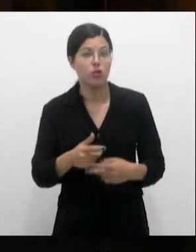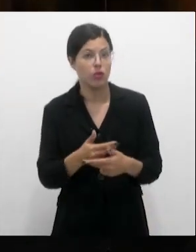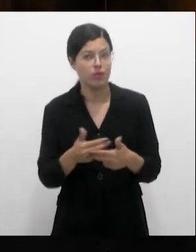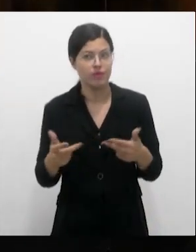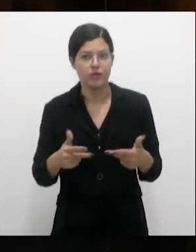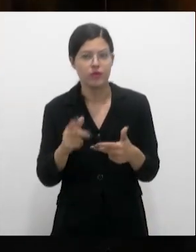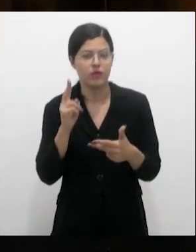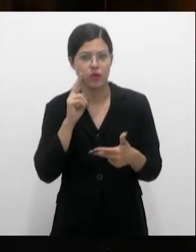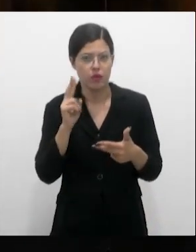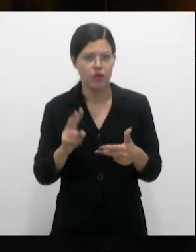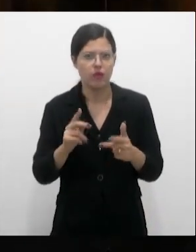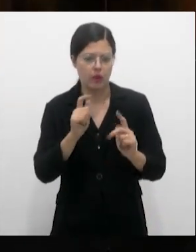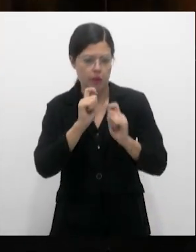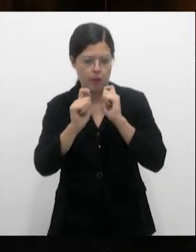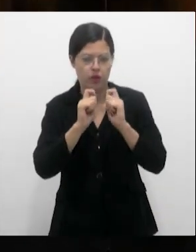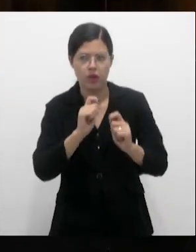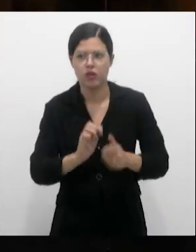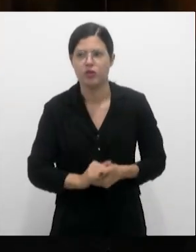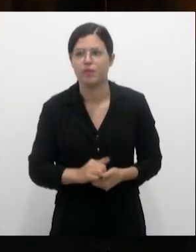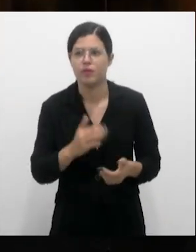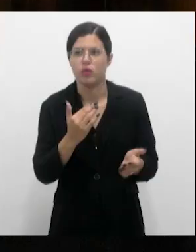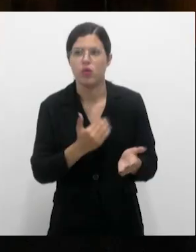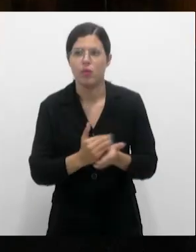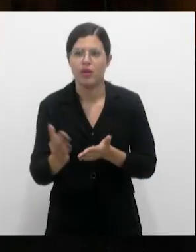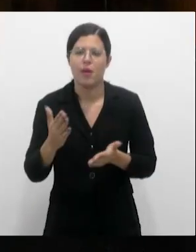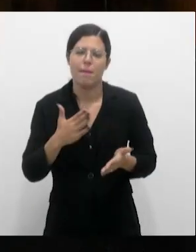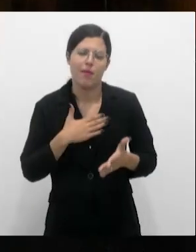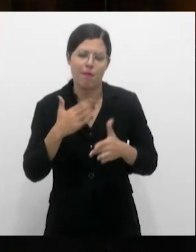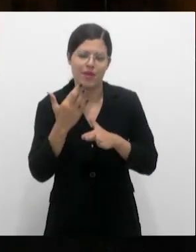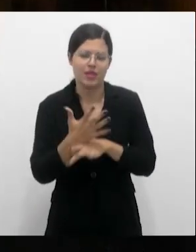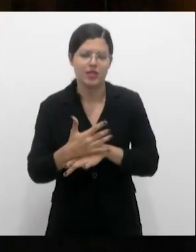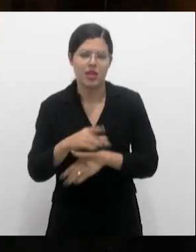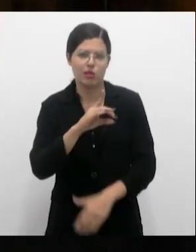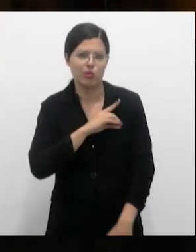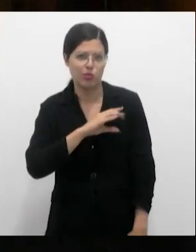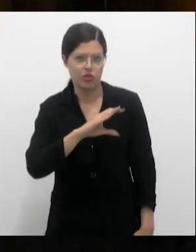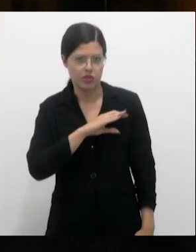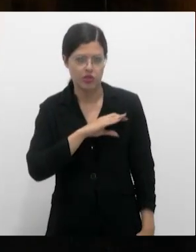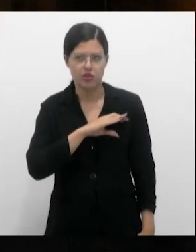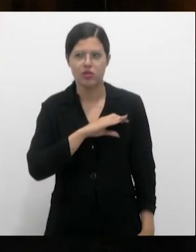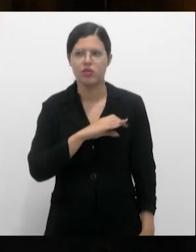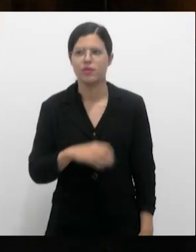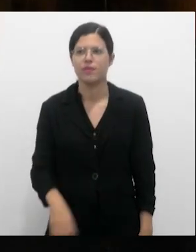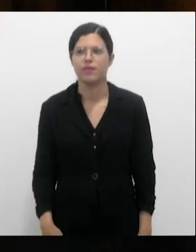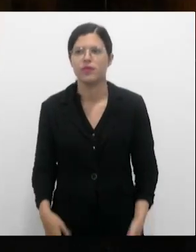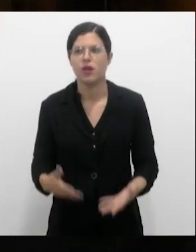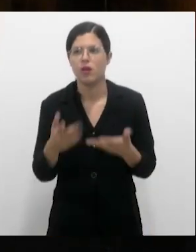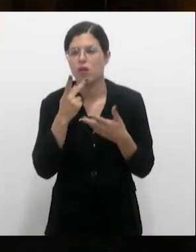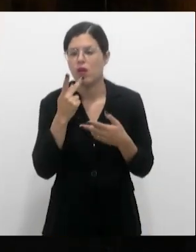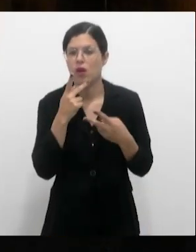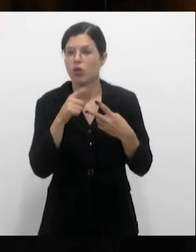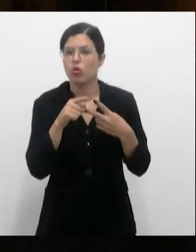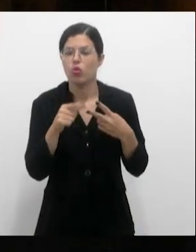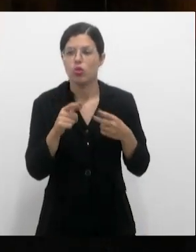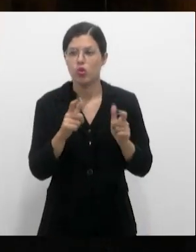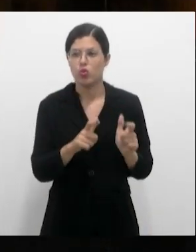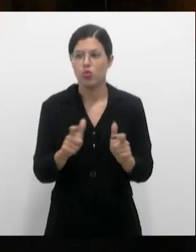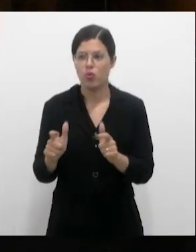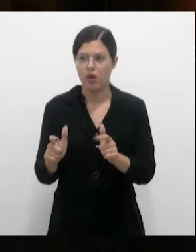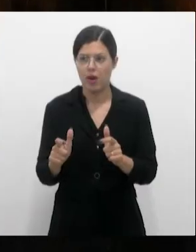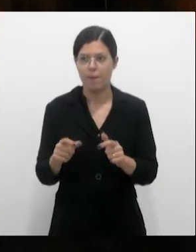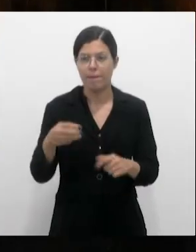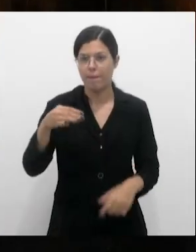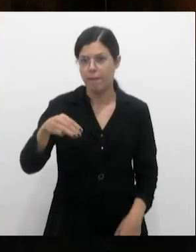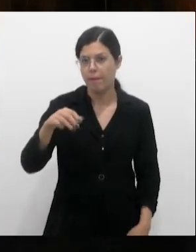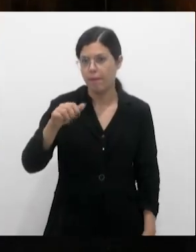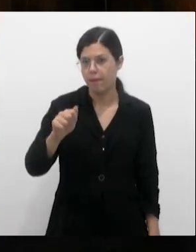algumas reportagens. Mas vou começar pela minha cidade, Duque de Caxias. E eu quero falar de dois lugares específicos de novo, Mangueirinha